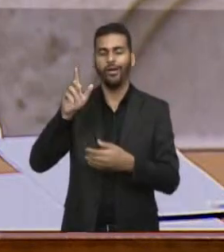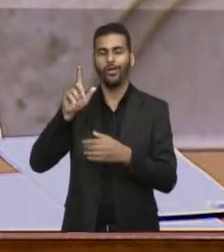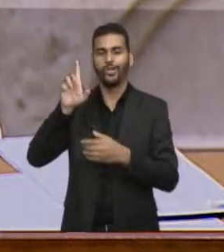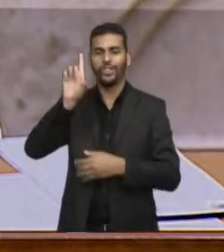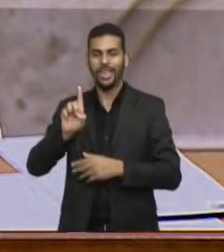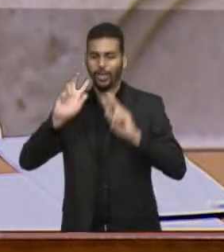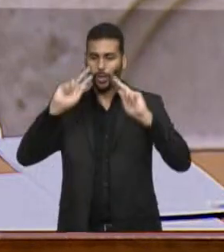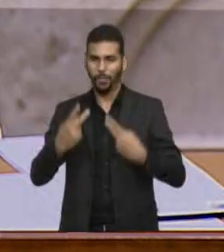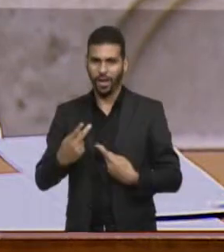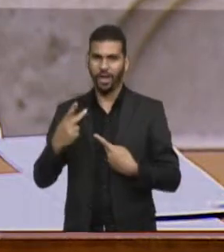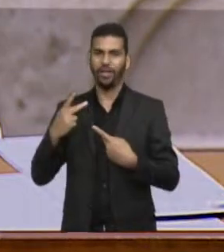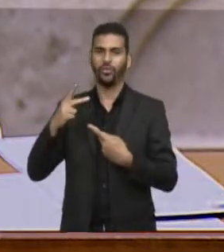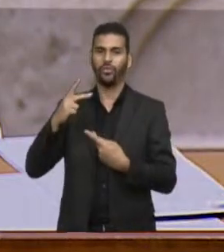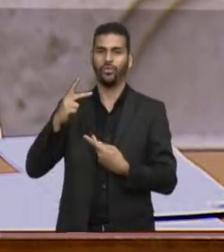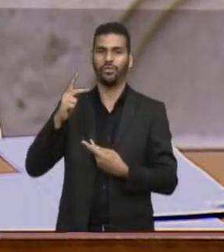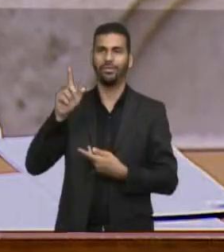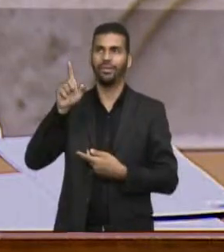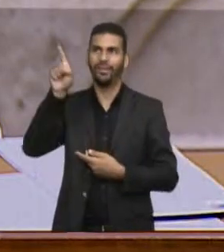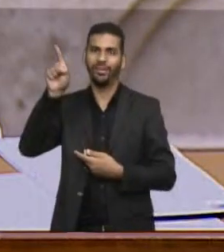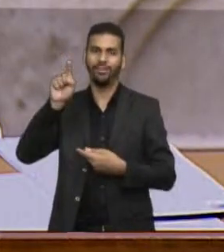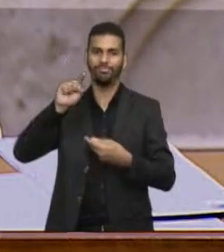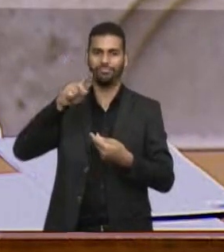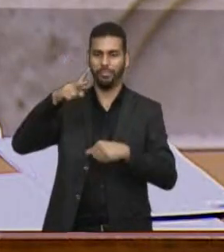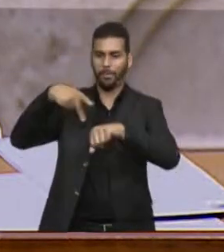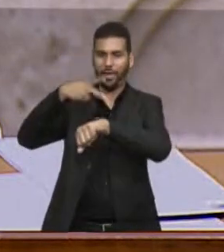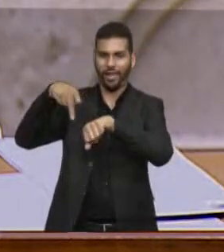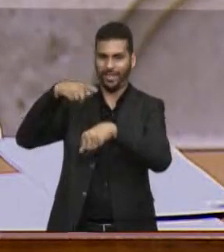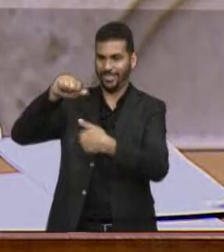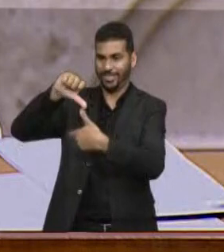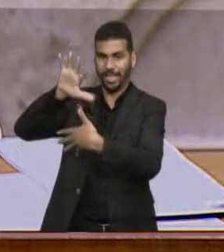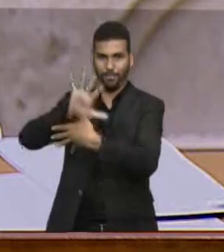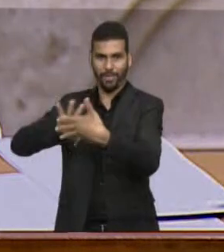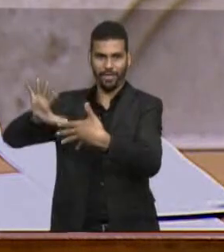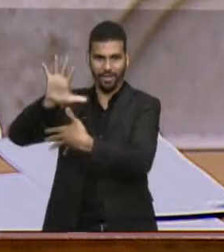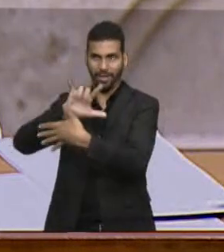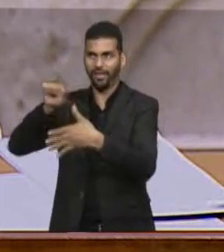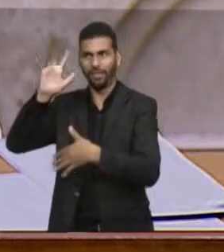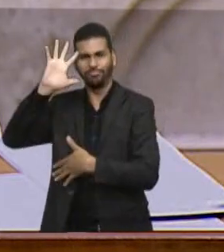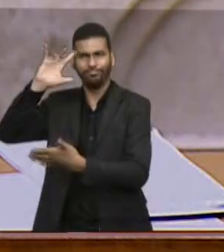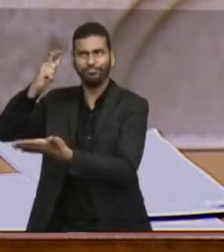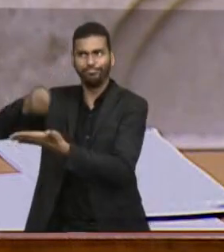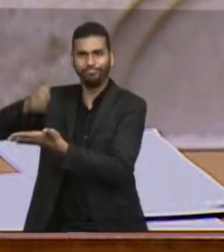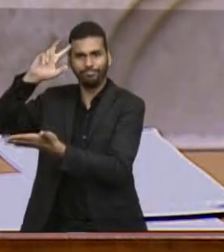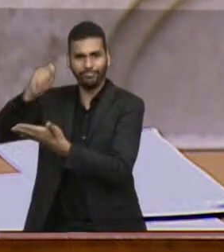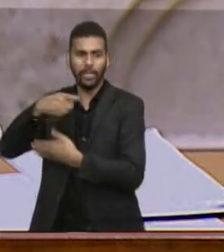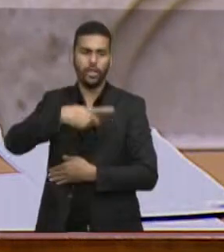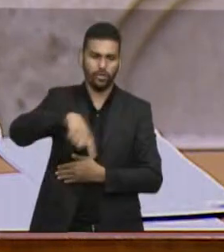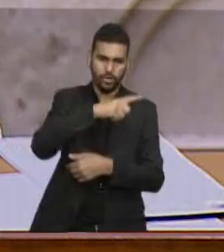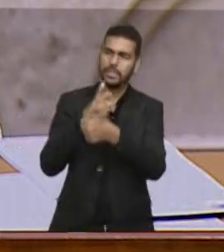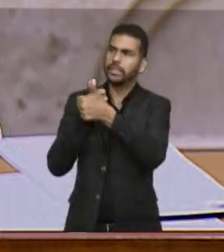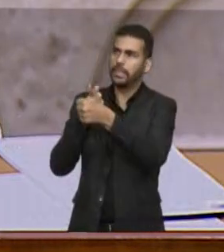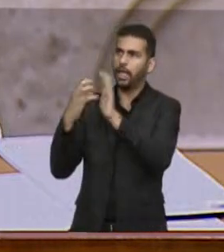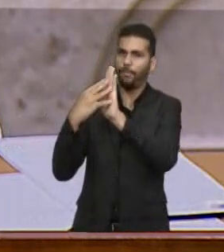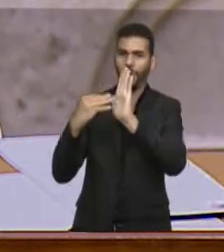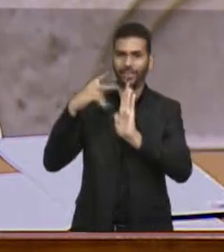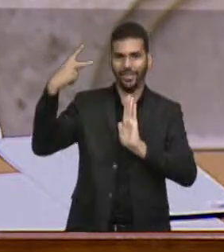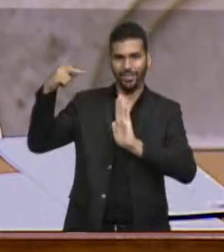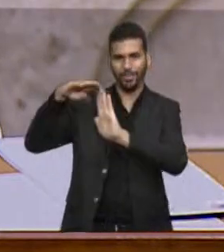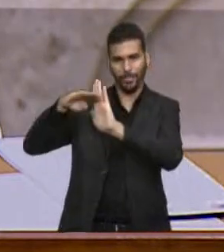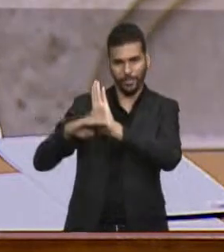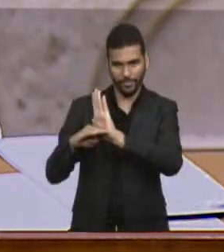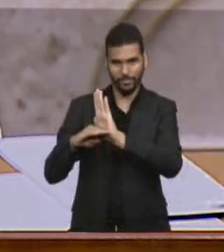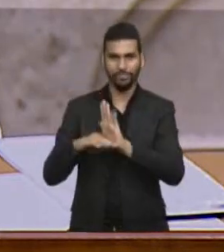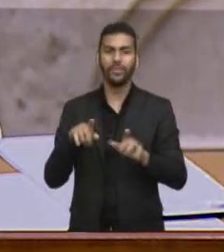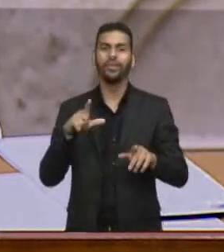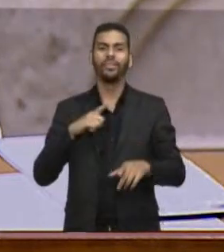no final da gestão do ministro funkas a ministra Maria